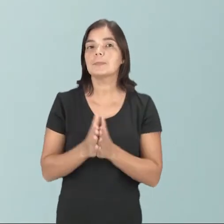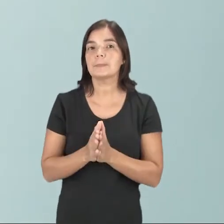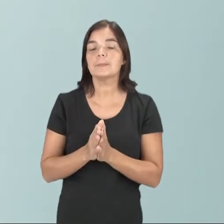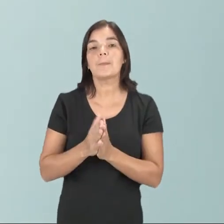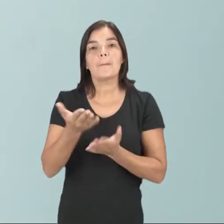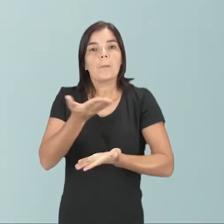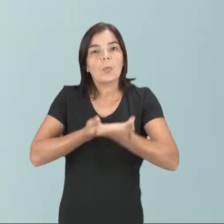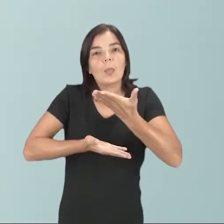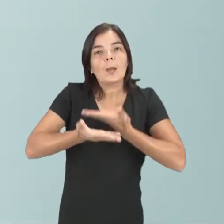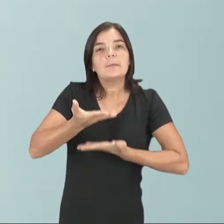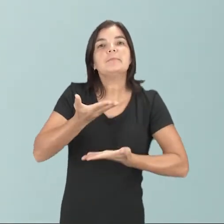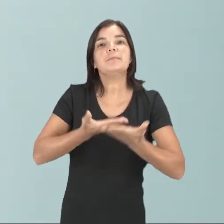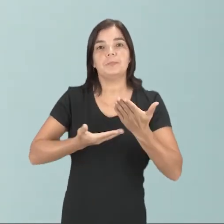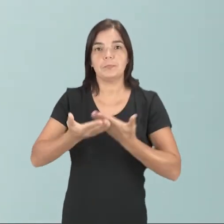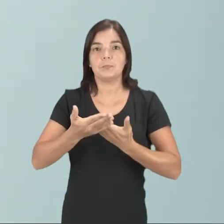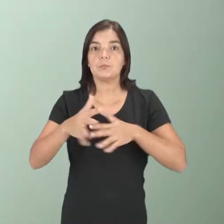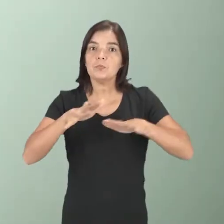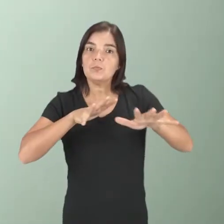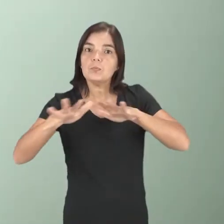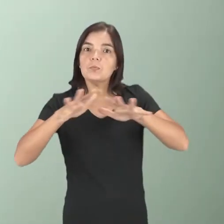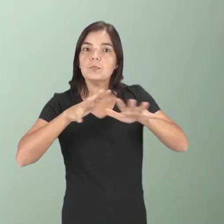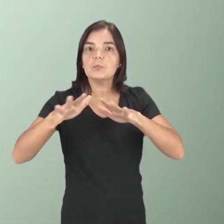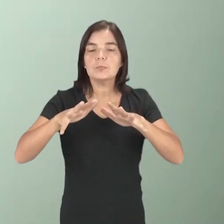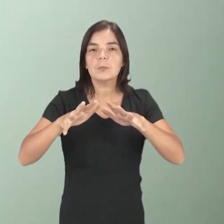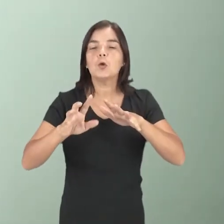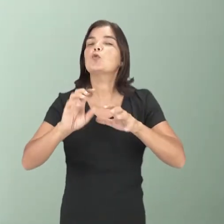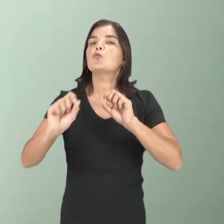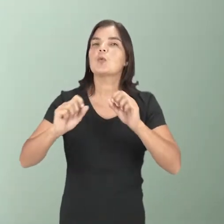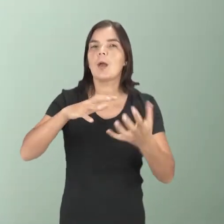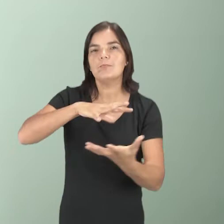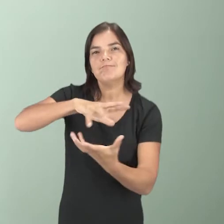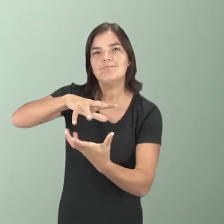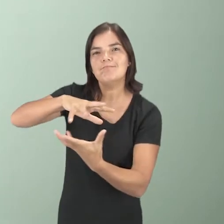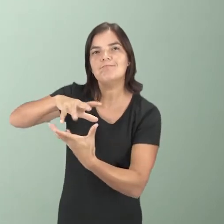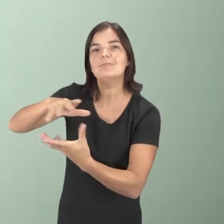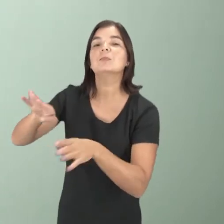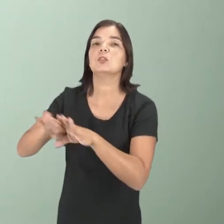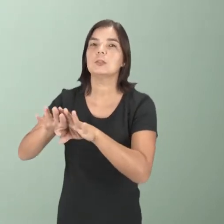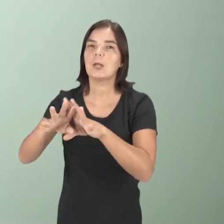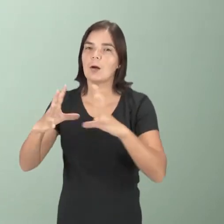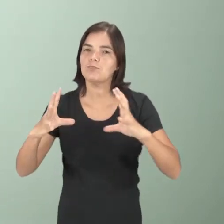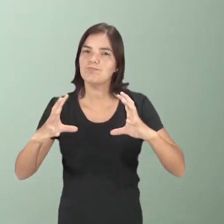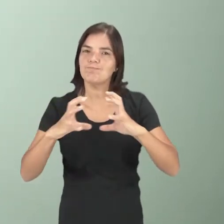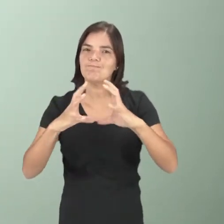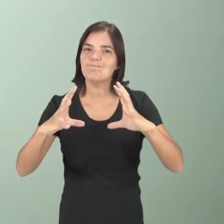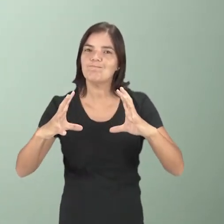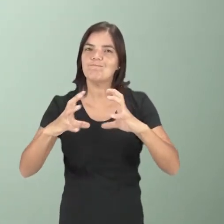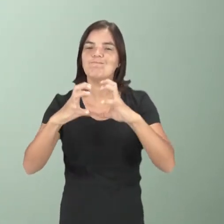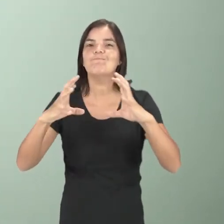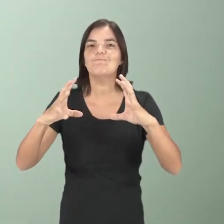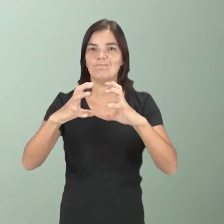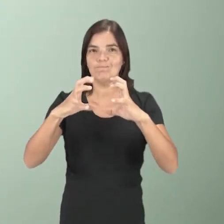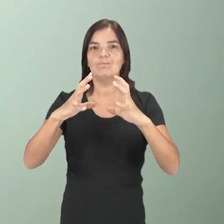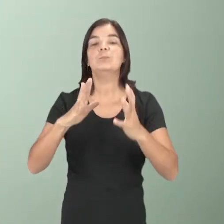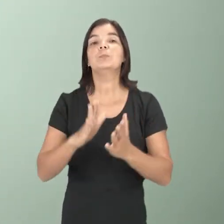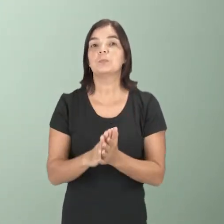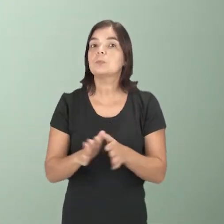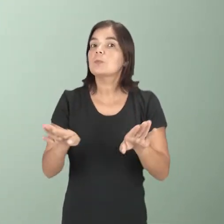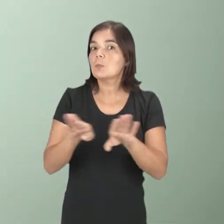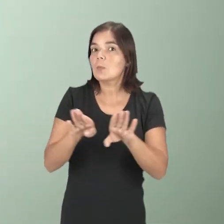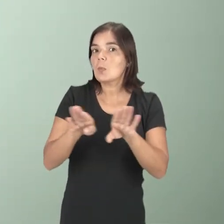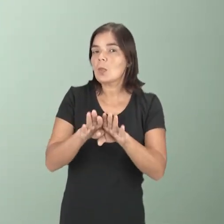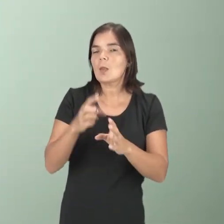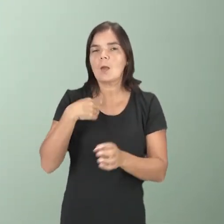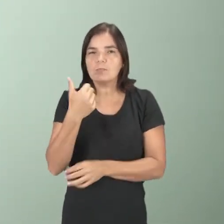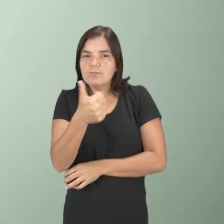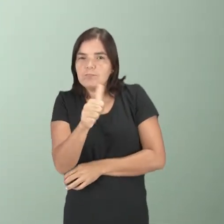da relação entre movimento dos planetas e da atração entre eles em uma trajetória elíptica. E ali Kepler